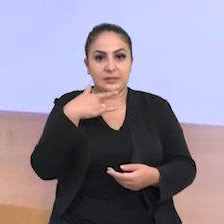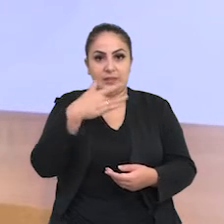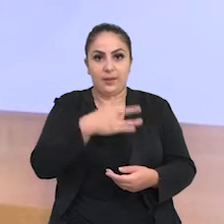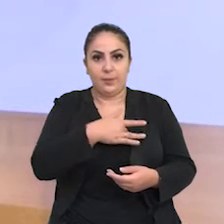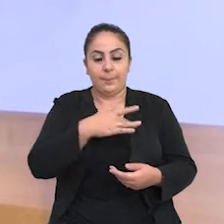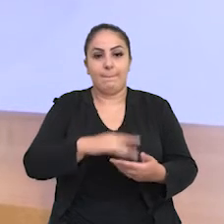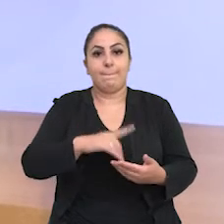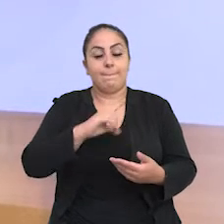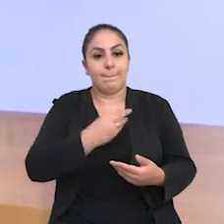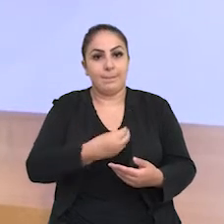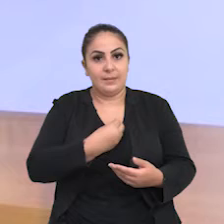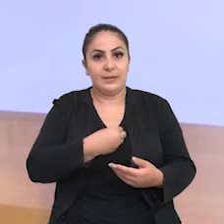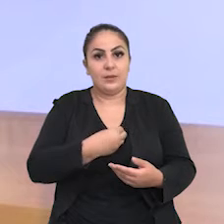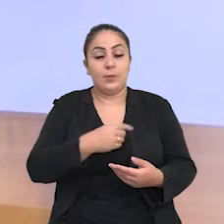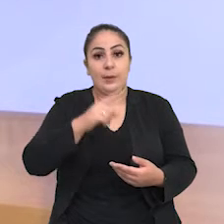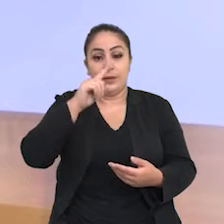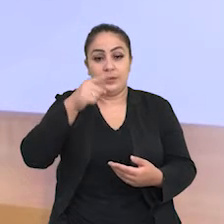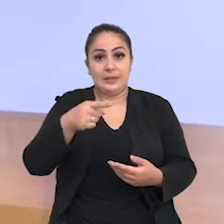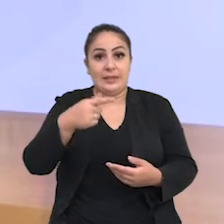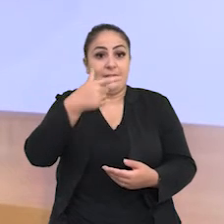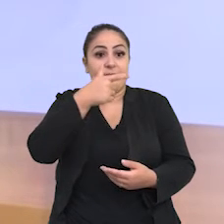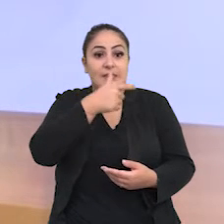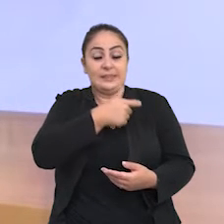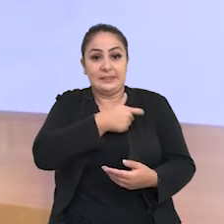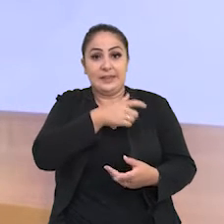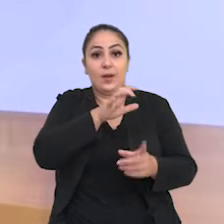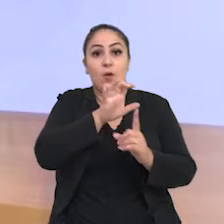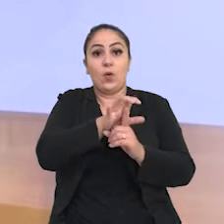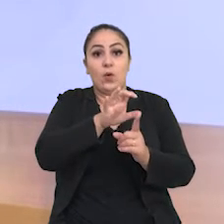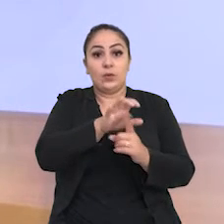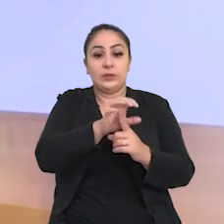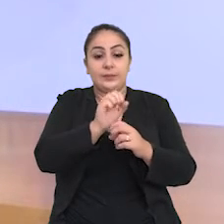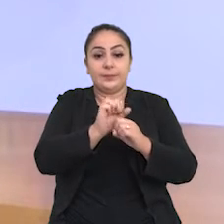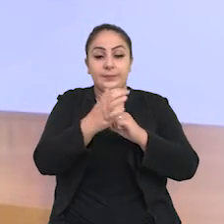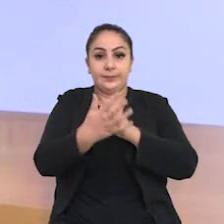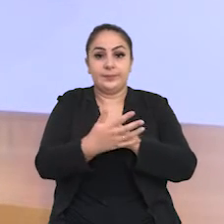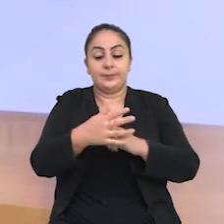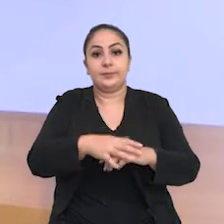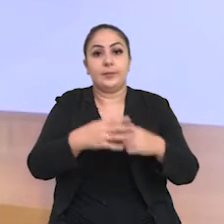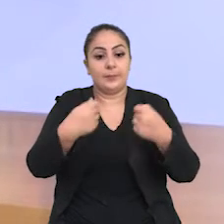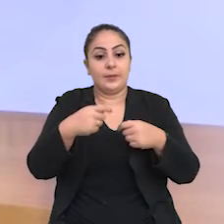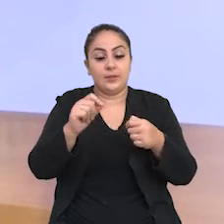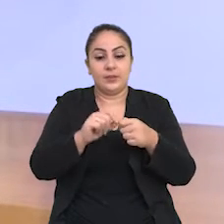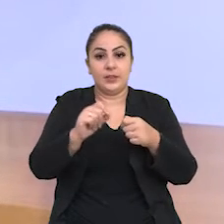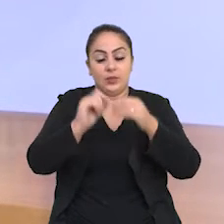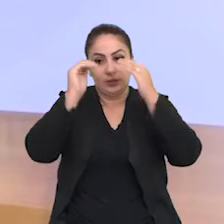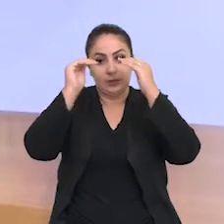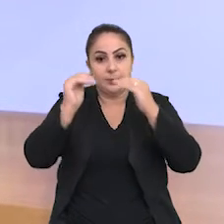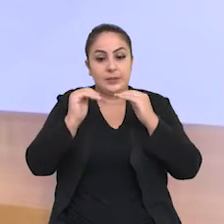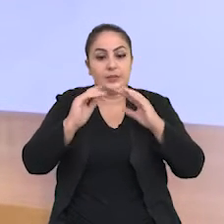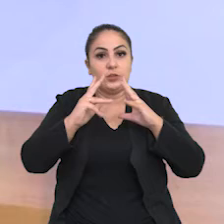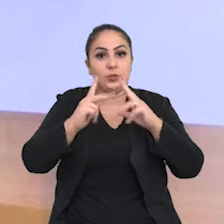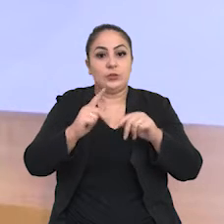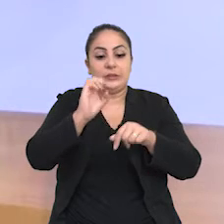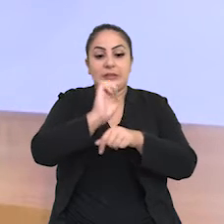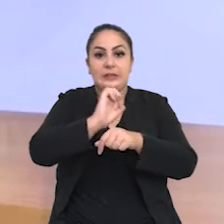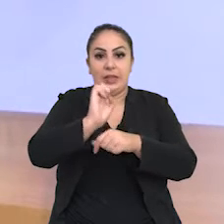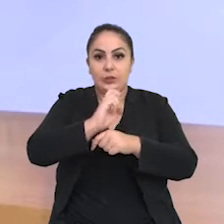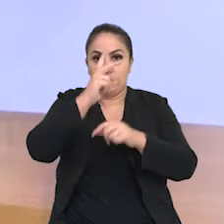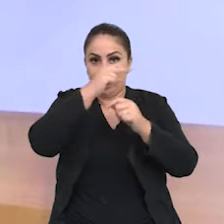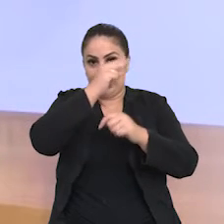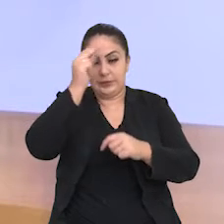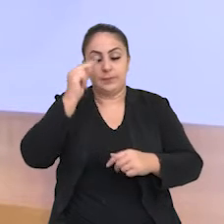O Ministério da Saúde estabeleceu uma ordem de vacinação contra a Covid que deve ser respeitada por estados